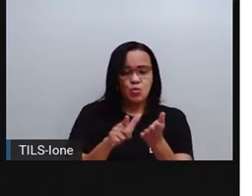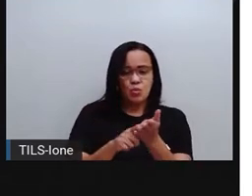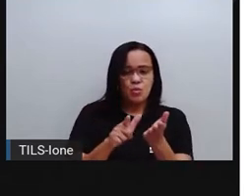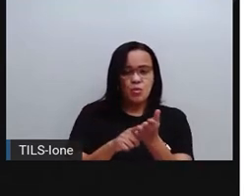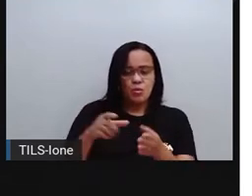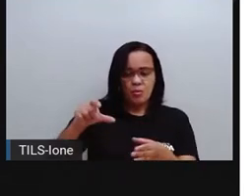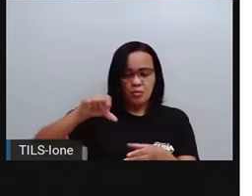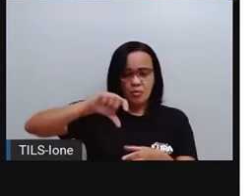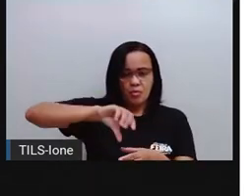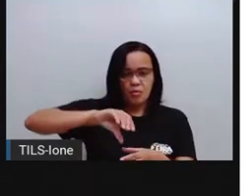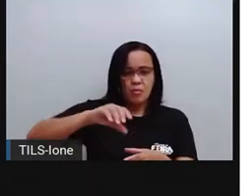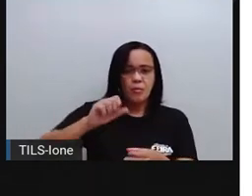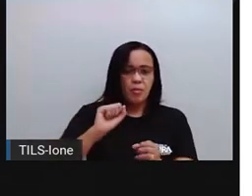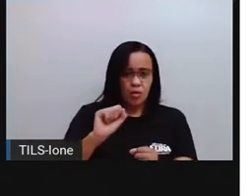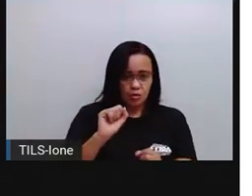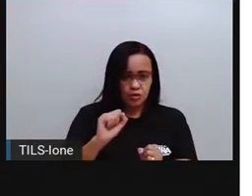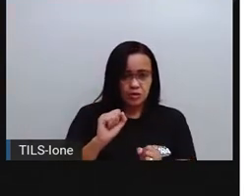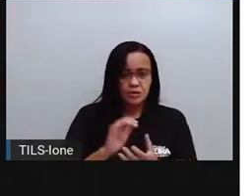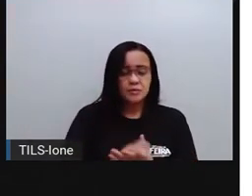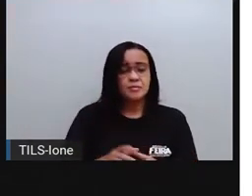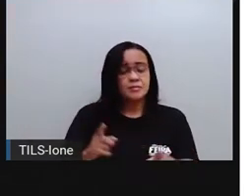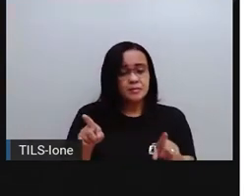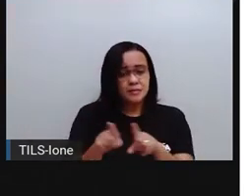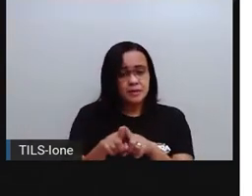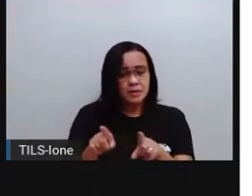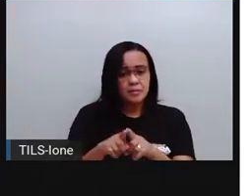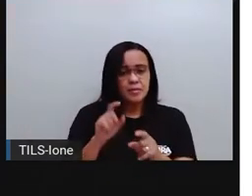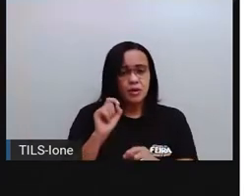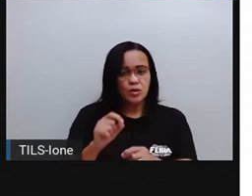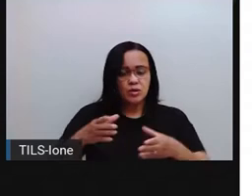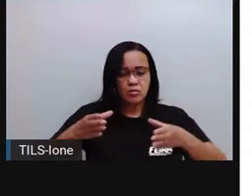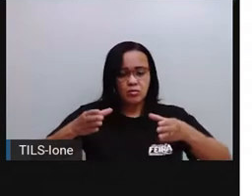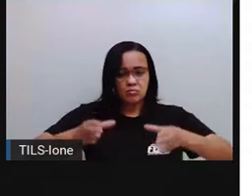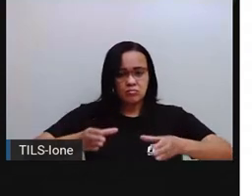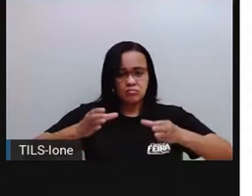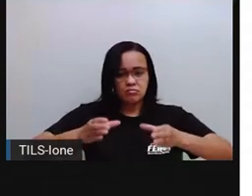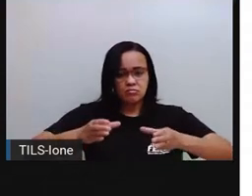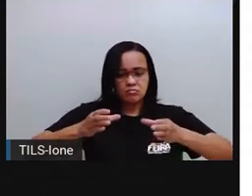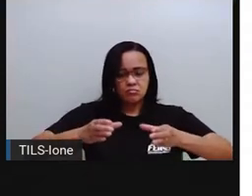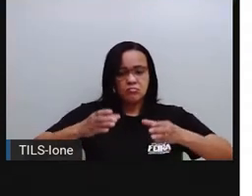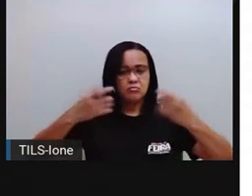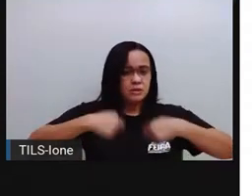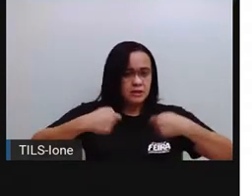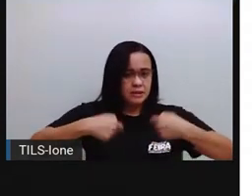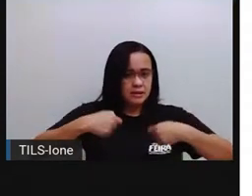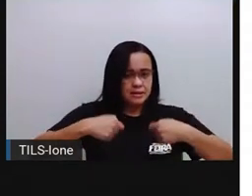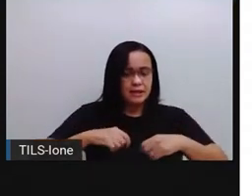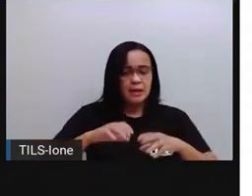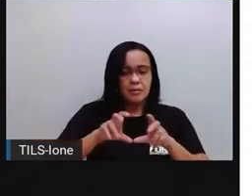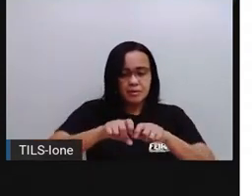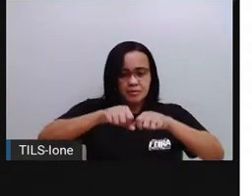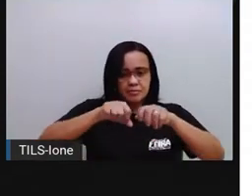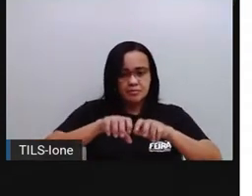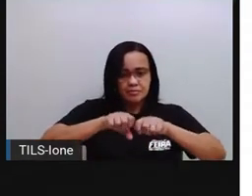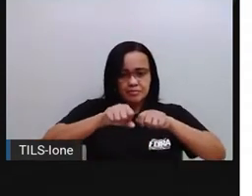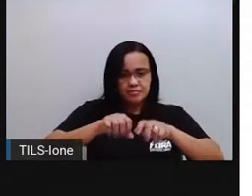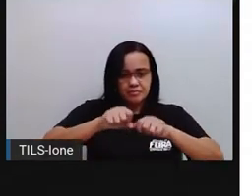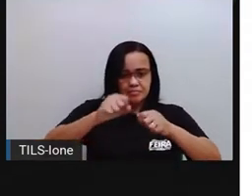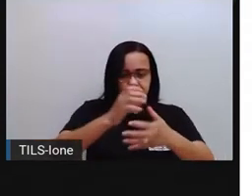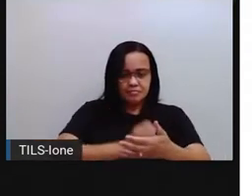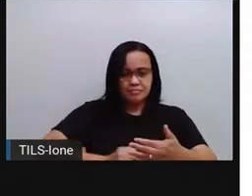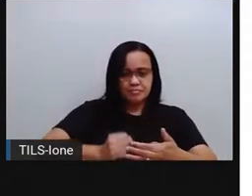certo? Também a gente vai precisar de uma vasilha, um recipiente, para você poder fazer aí a sua massa, né? Mexer direitinho sem